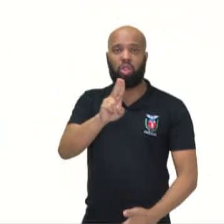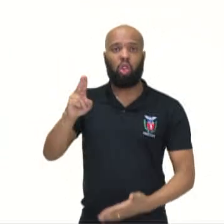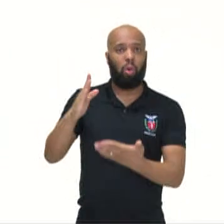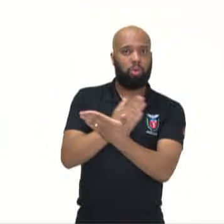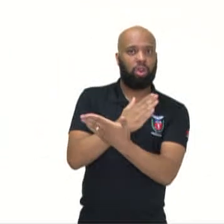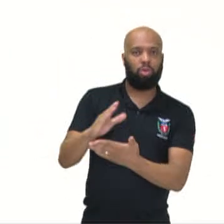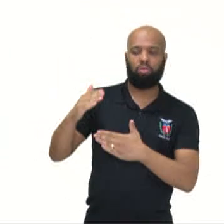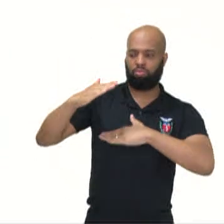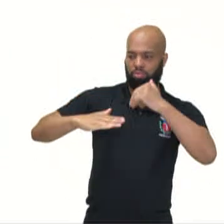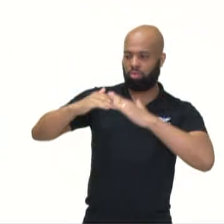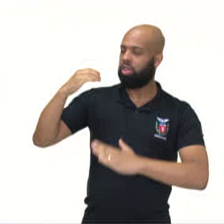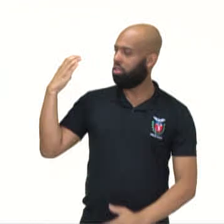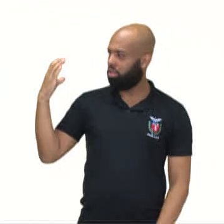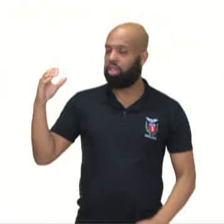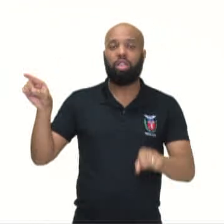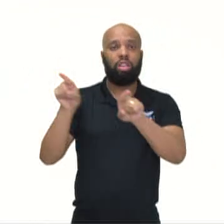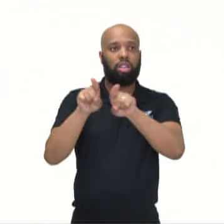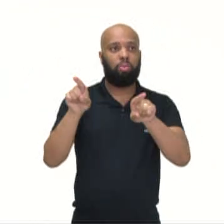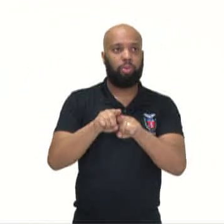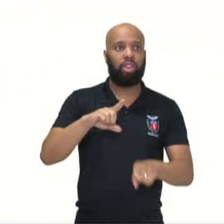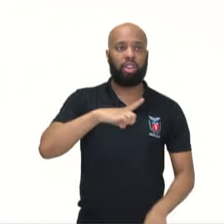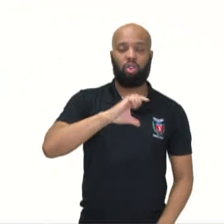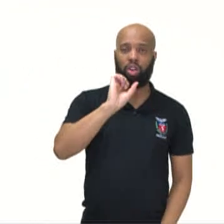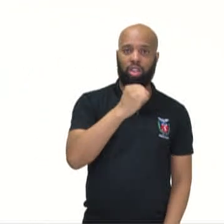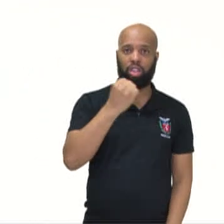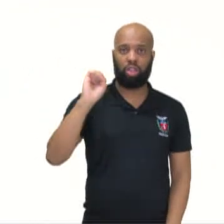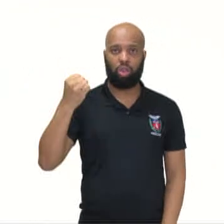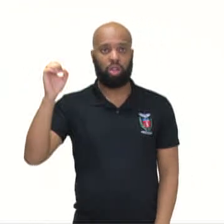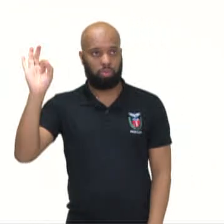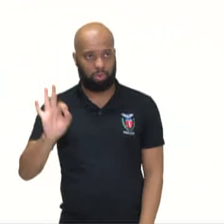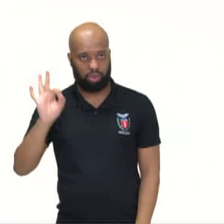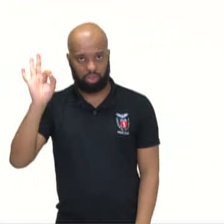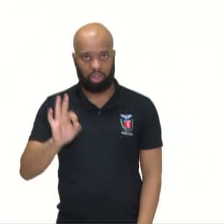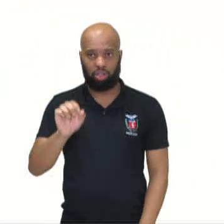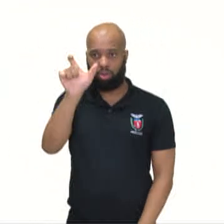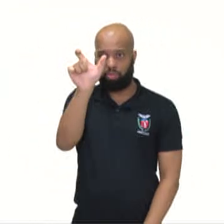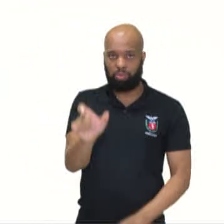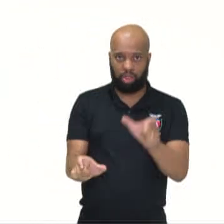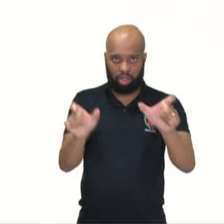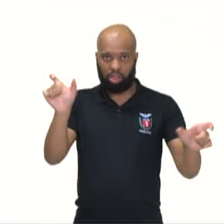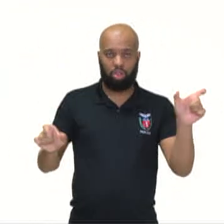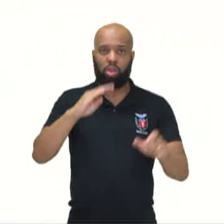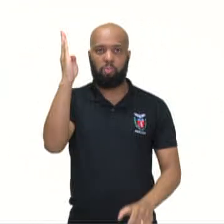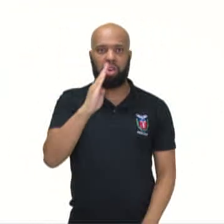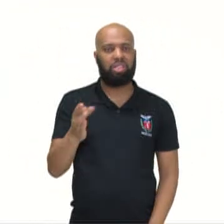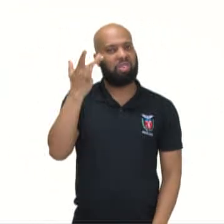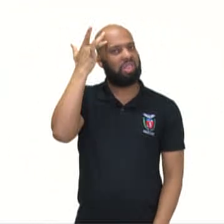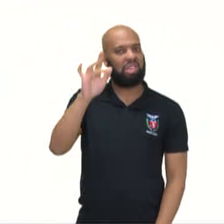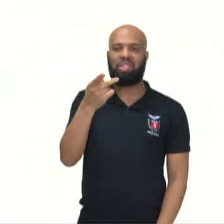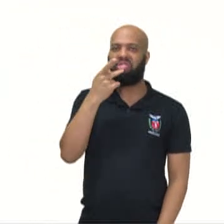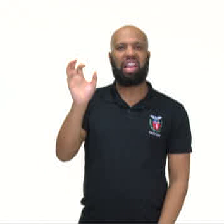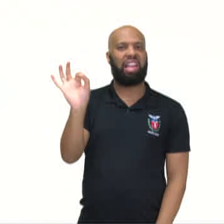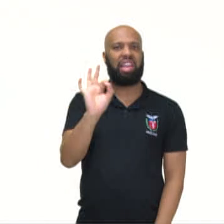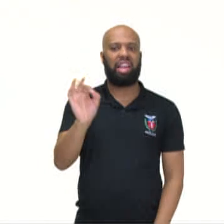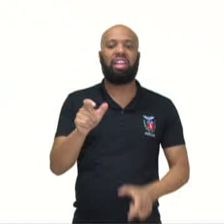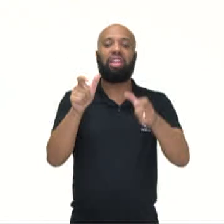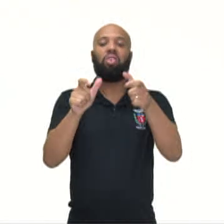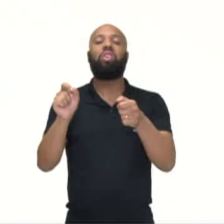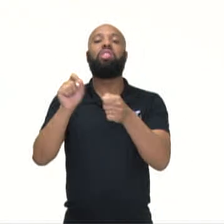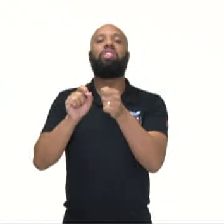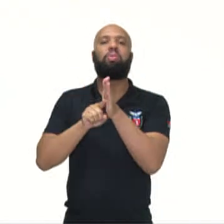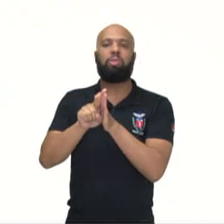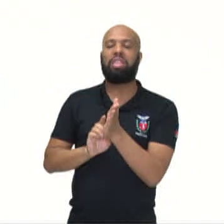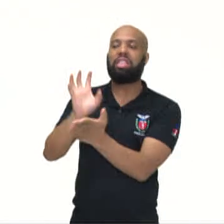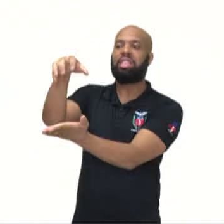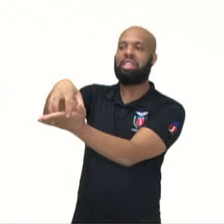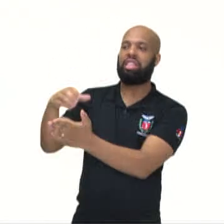um cientista. Além disso, 88% dos brasileiros não souberam dizer onde se faz